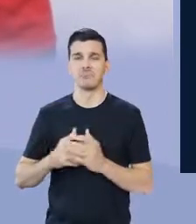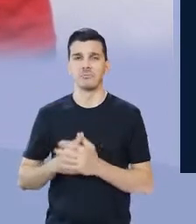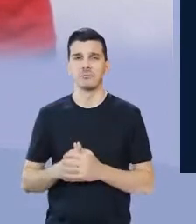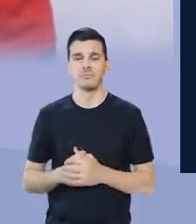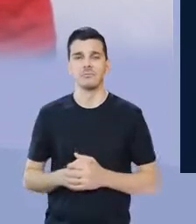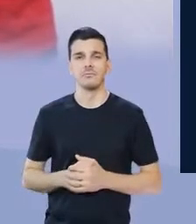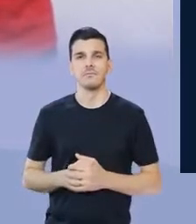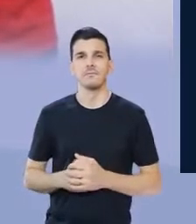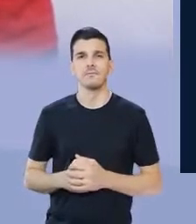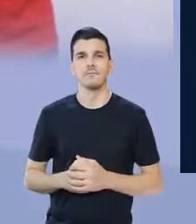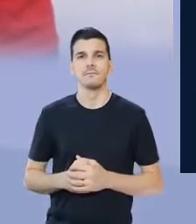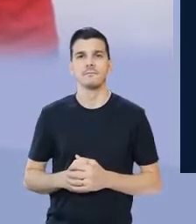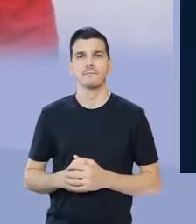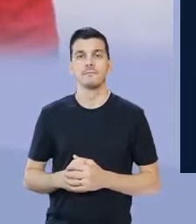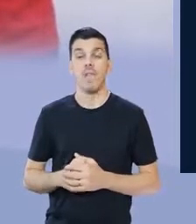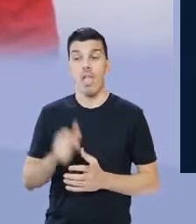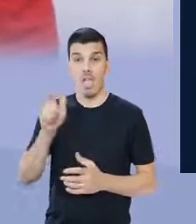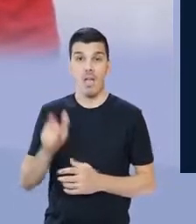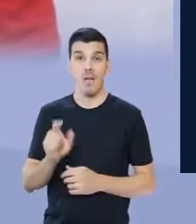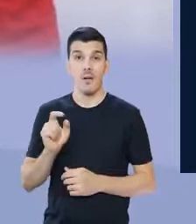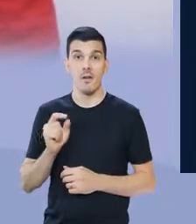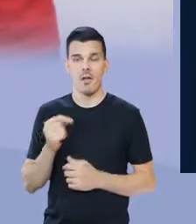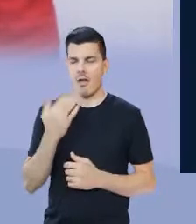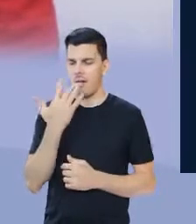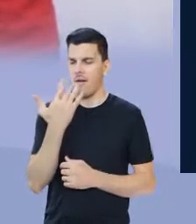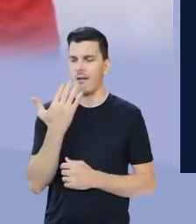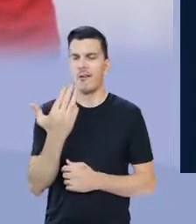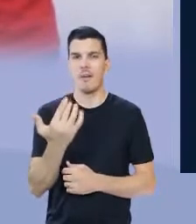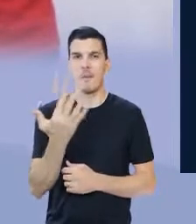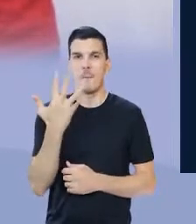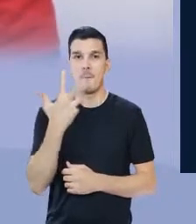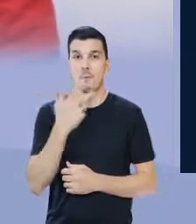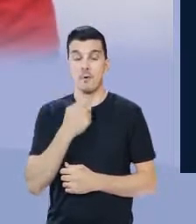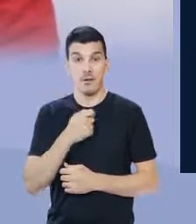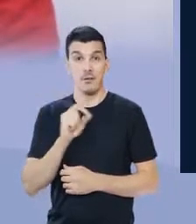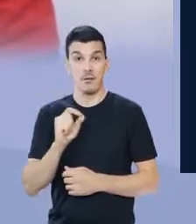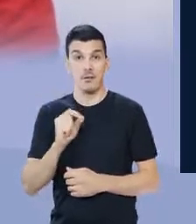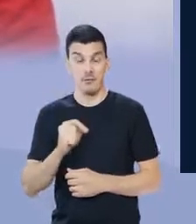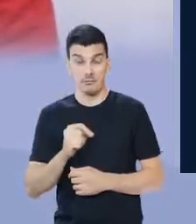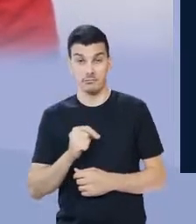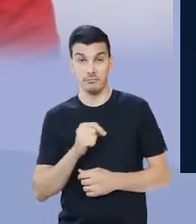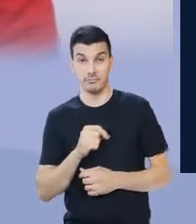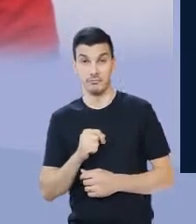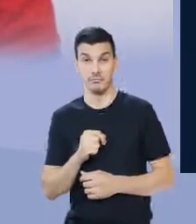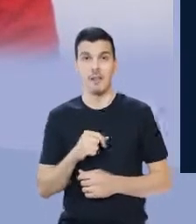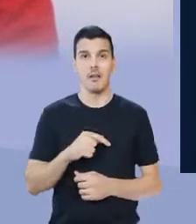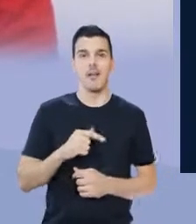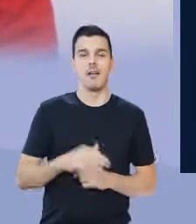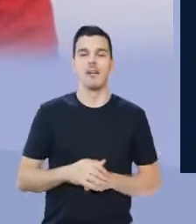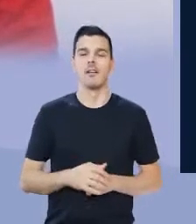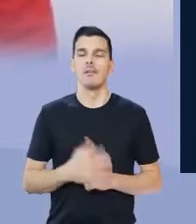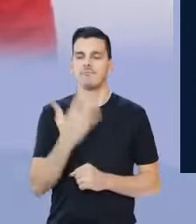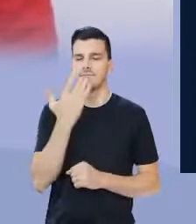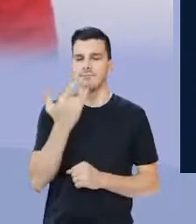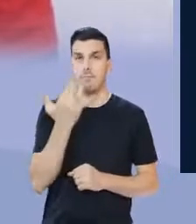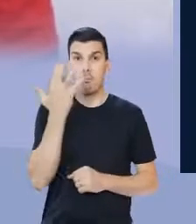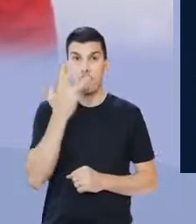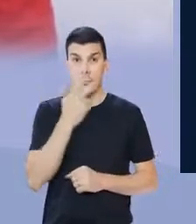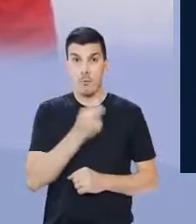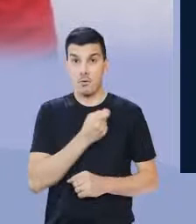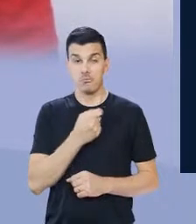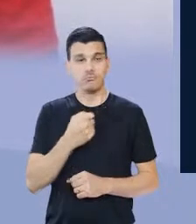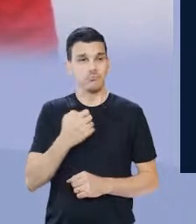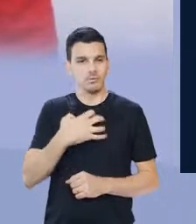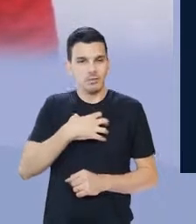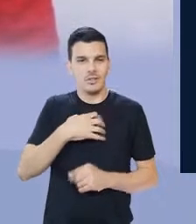era, né, atraente, né, no magnetic de trazer isso, né, de ter atração E era bonita do jeito dela. She painted